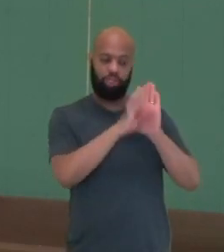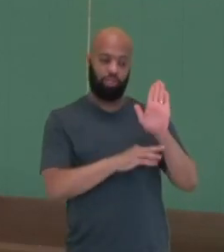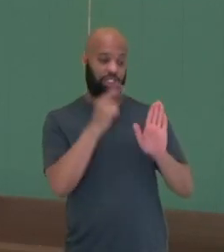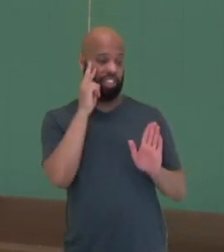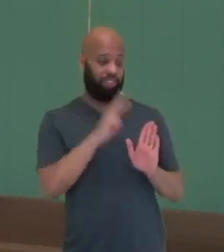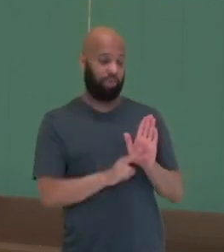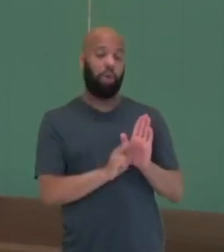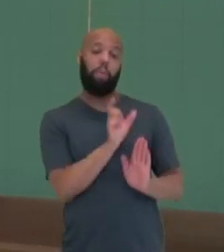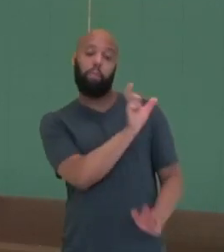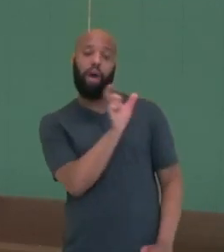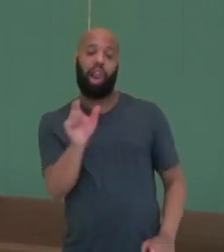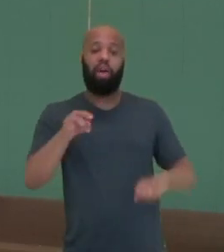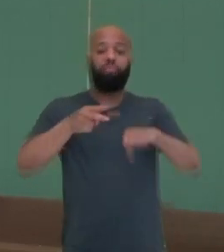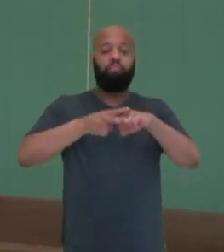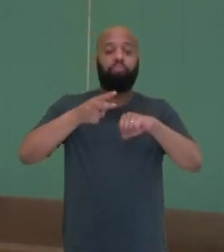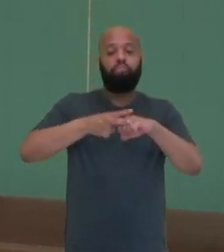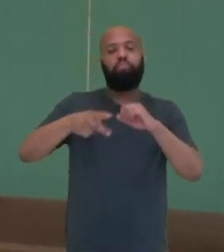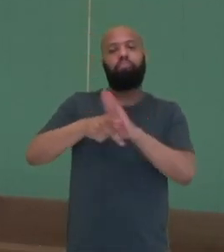consultar. O que eu quero?